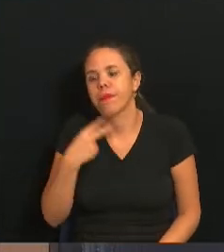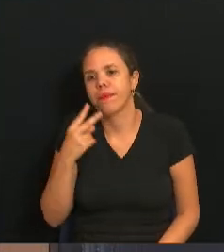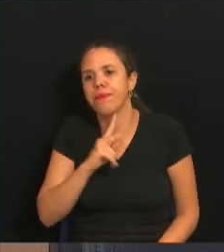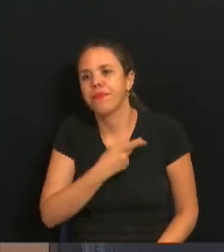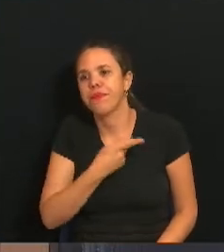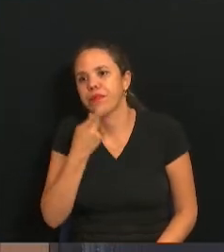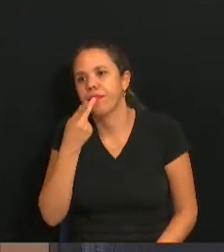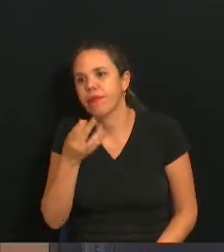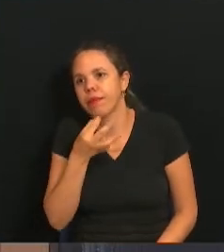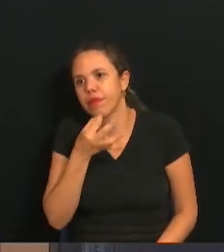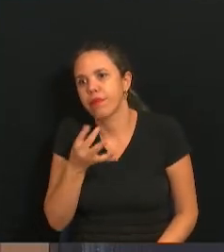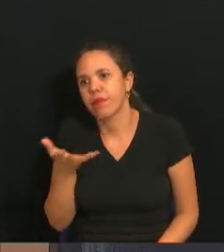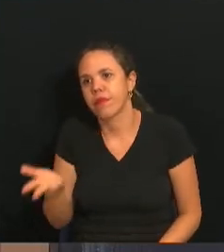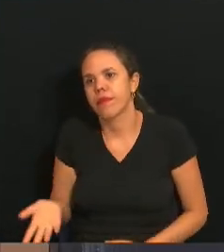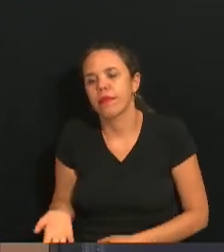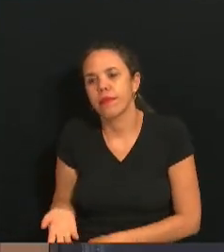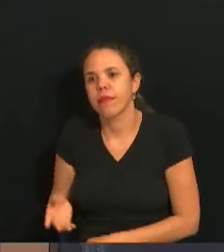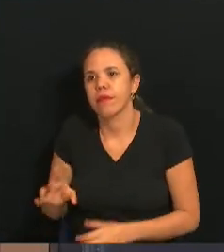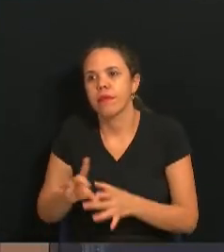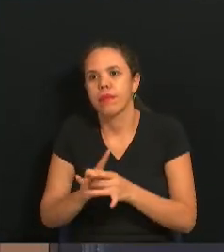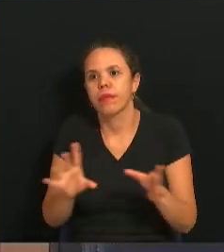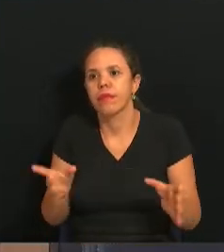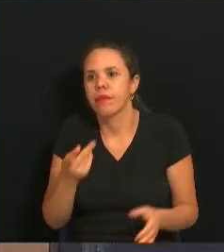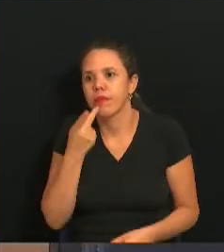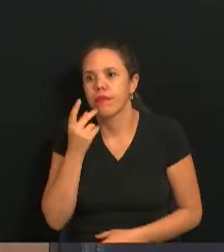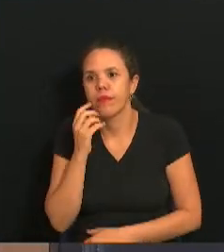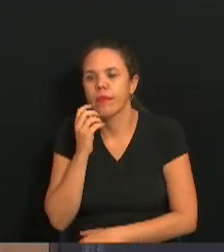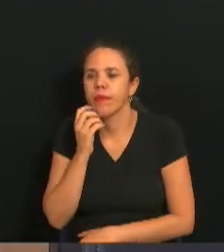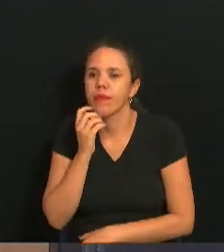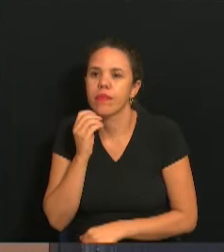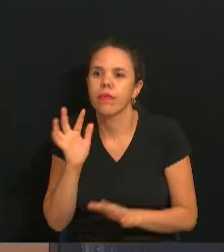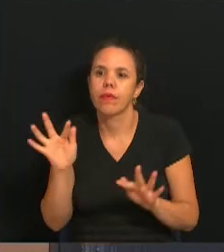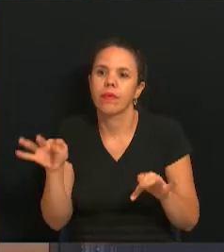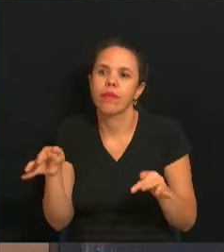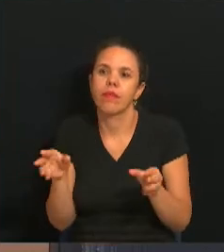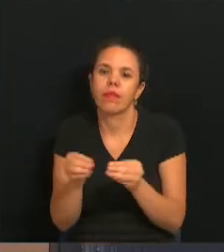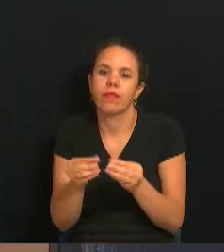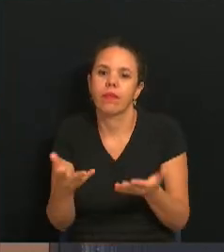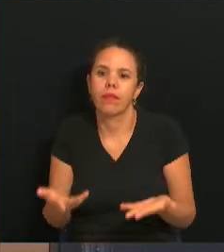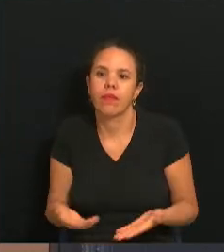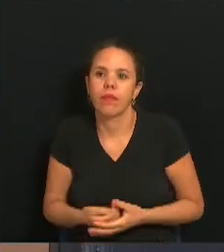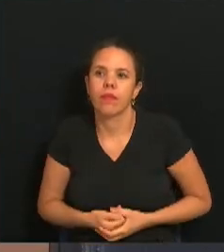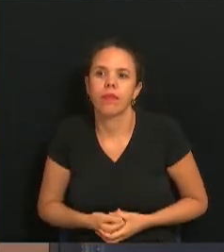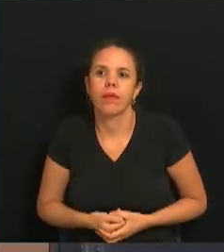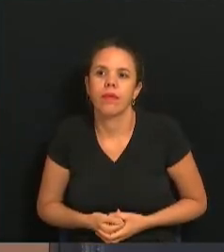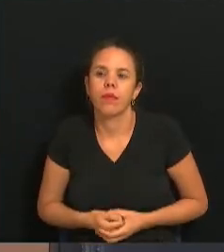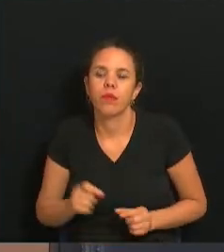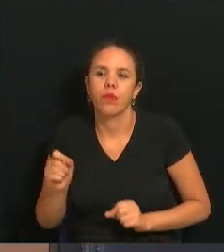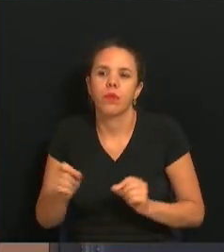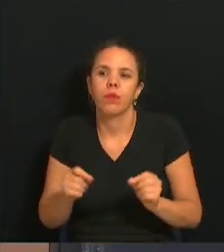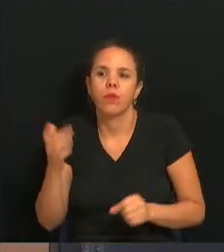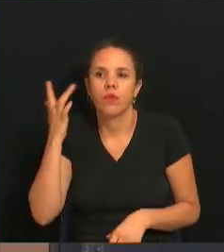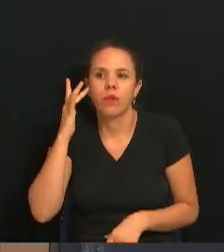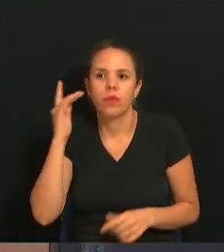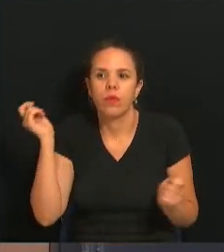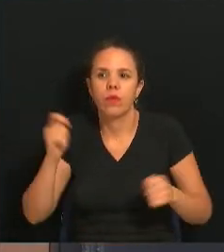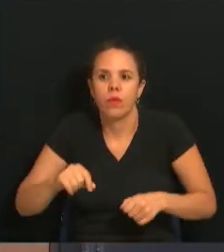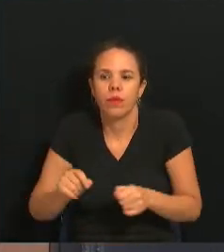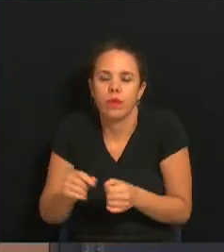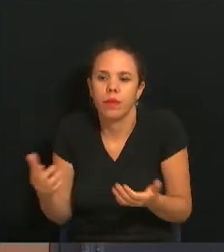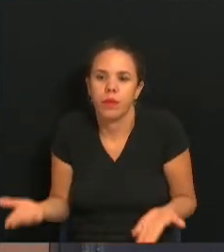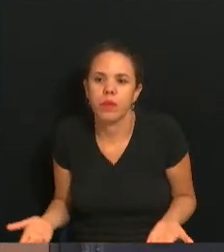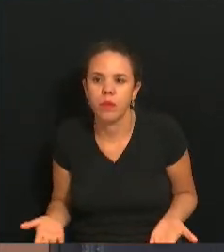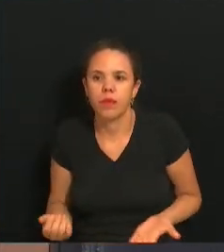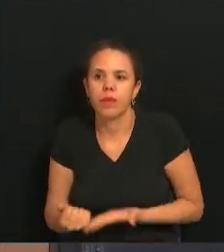aí deixasse aí as suas palavras, suas considerações também, o que acha que devemos fazer aí para